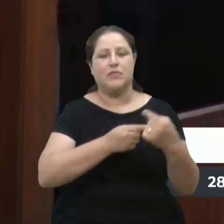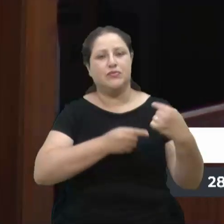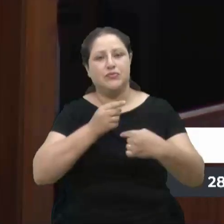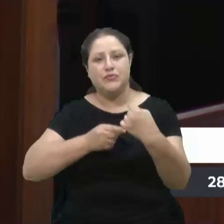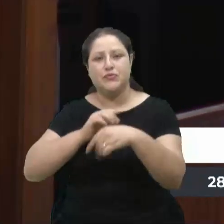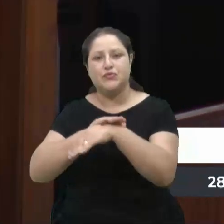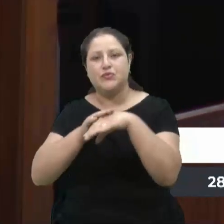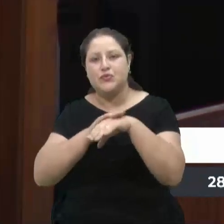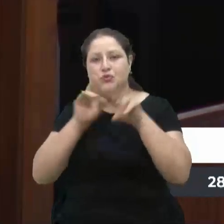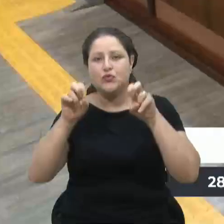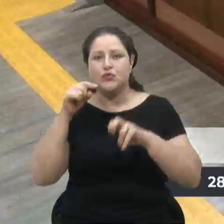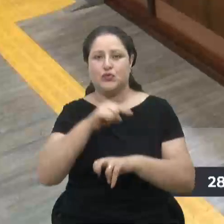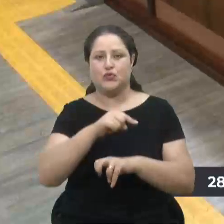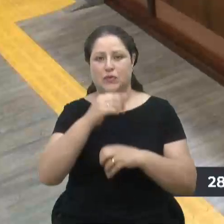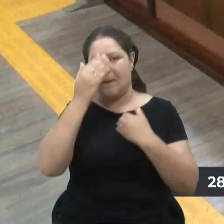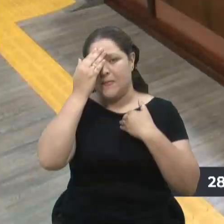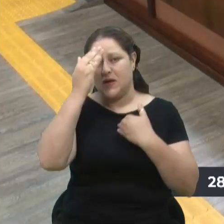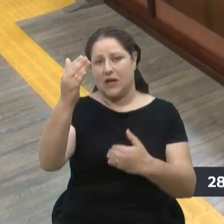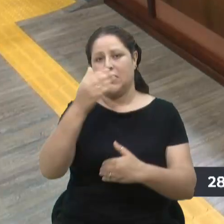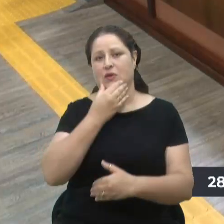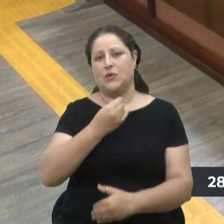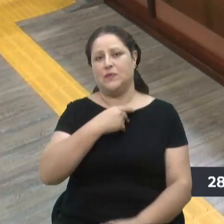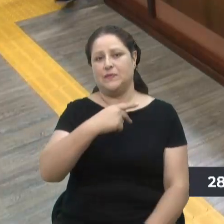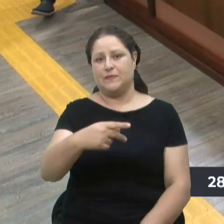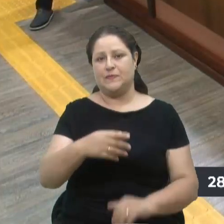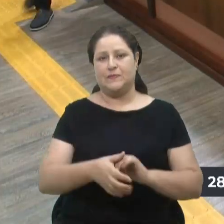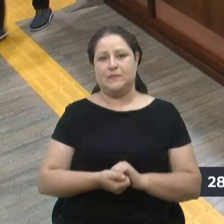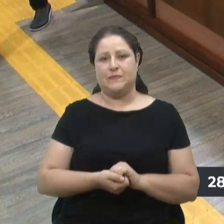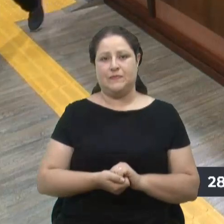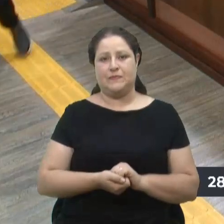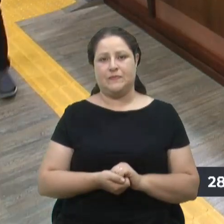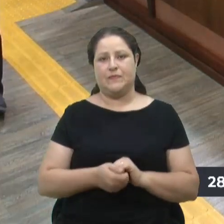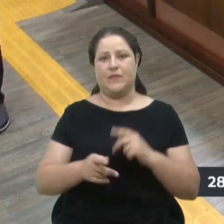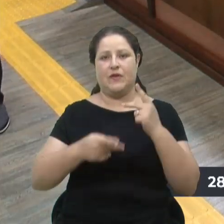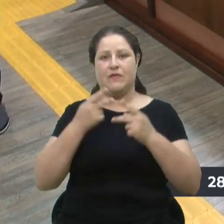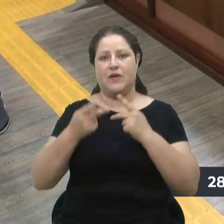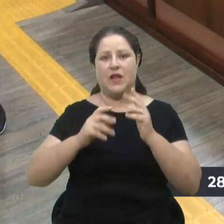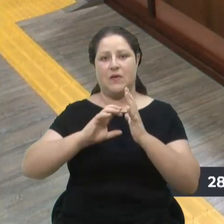oportunos sobre o tema. Obrigado, senhor presidente. Obrigado. Bancado Novo.